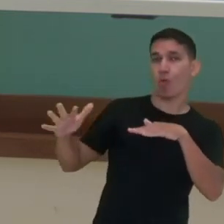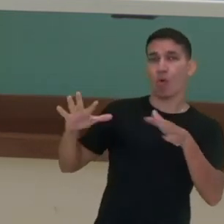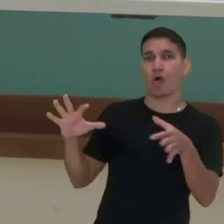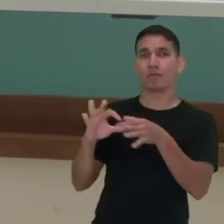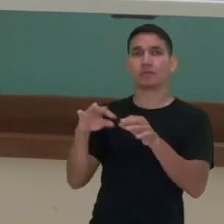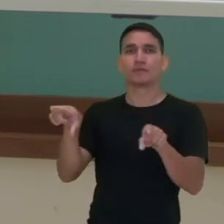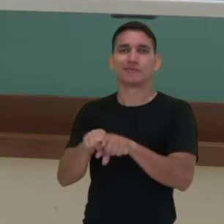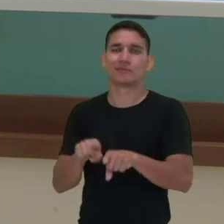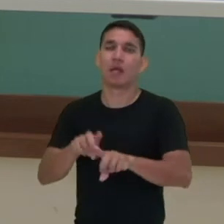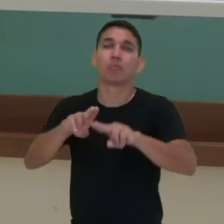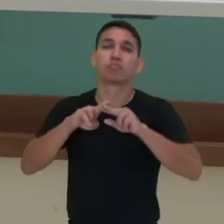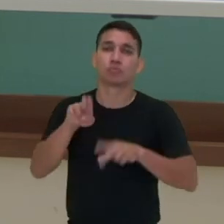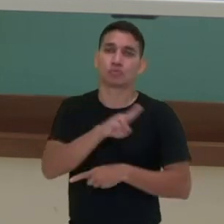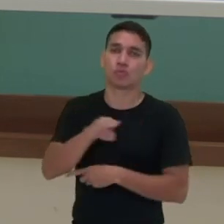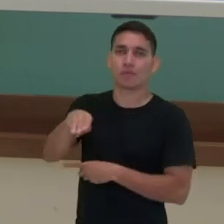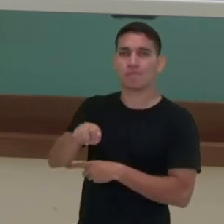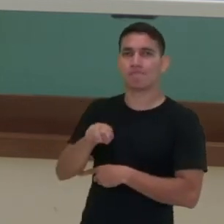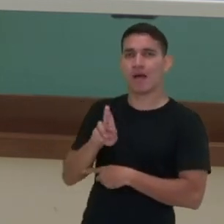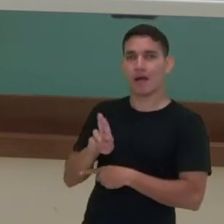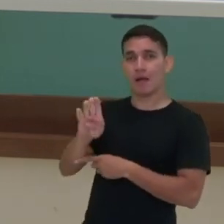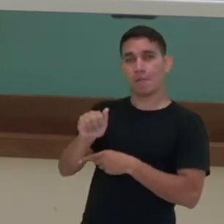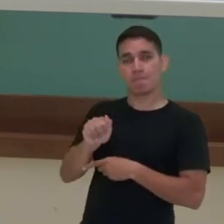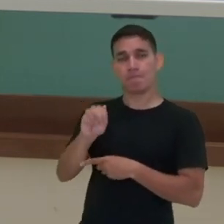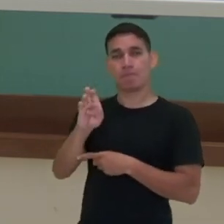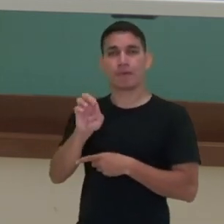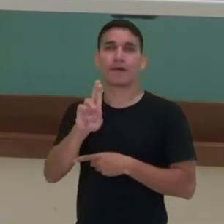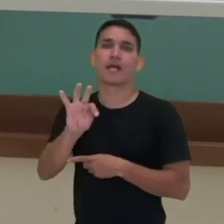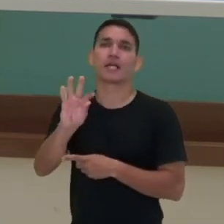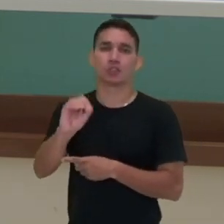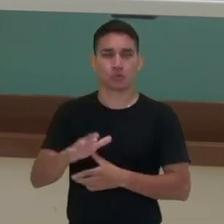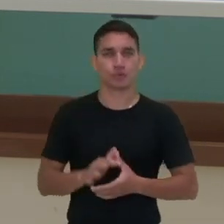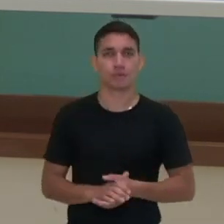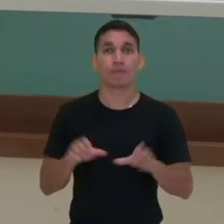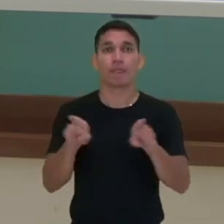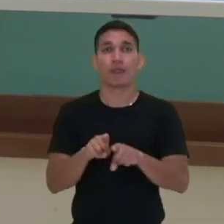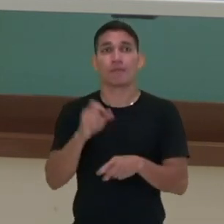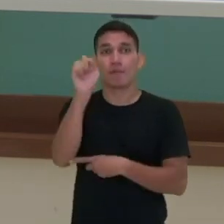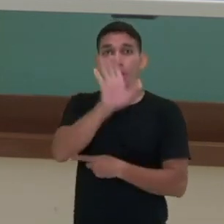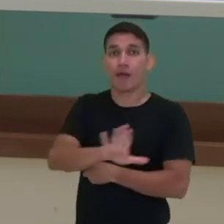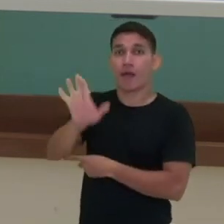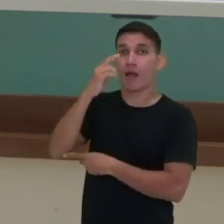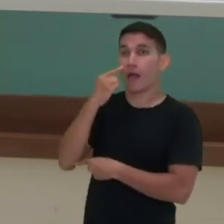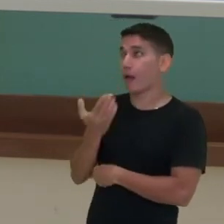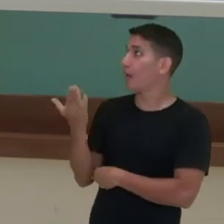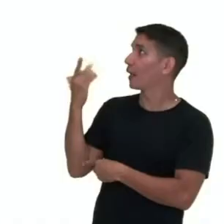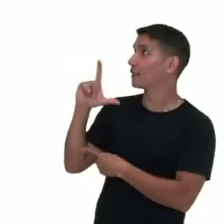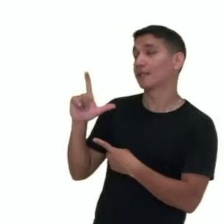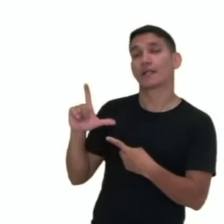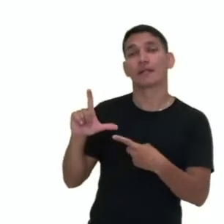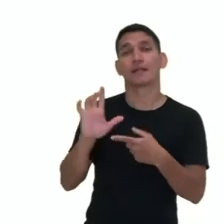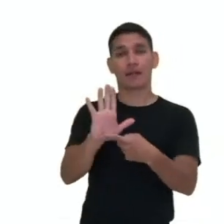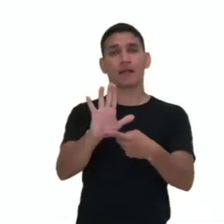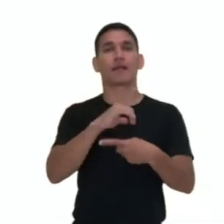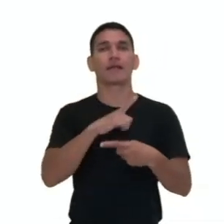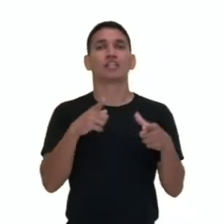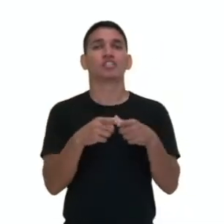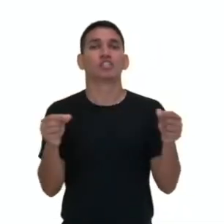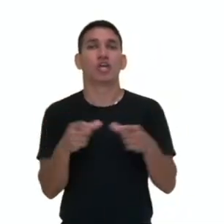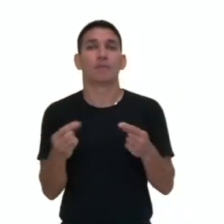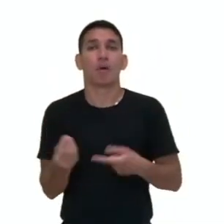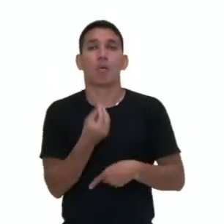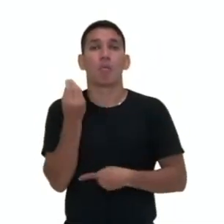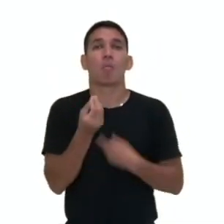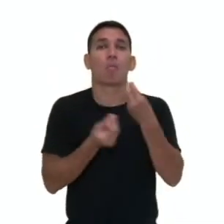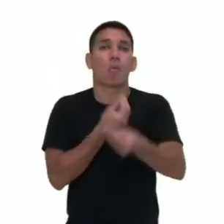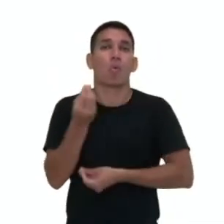oceanos, por isso são chamados de mar aberto, né? Temos uma imagem aqui do mar do Japão, que dá essa ideia do quanto